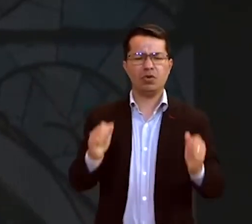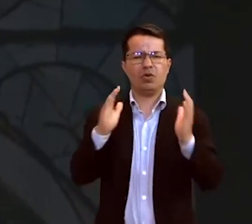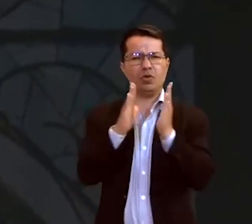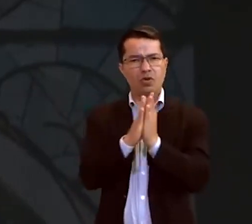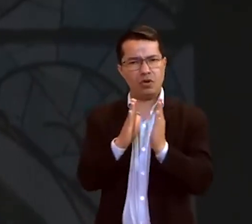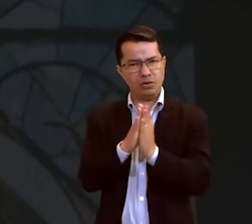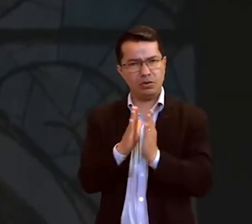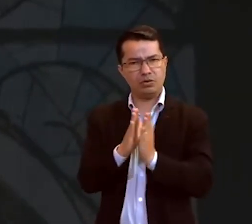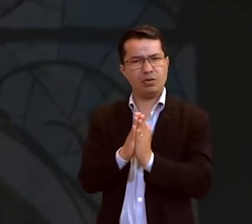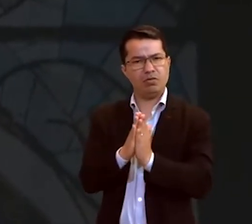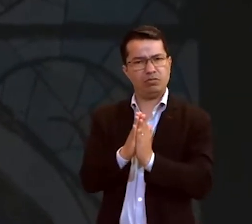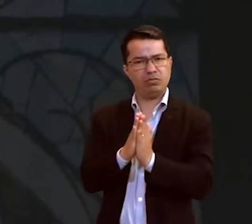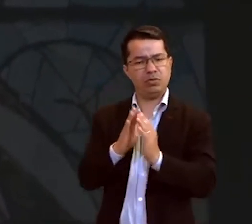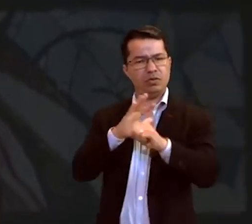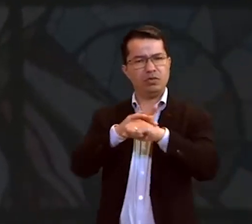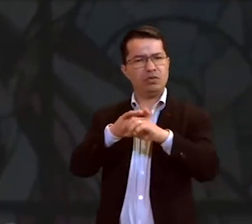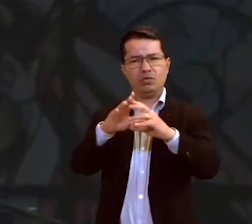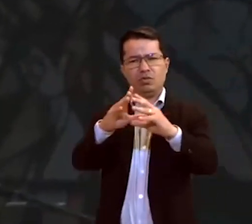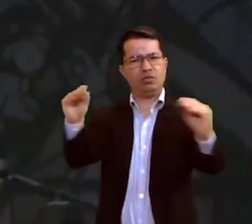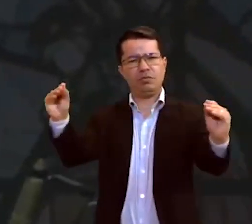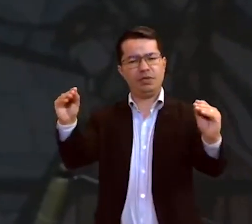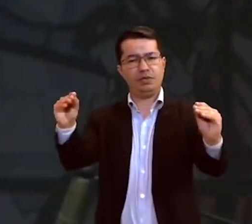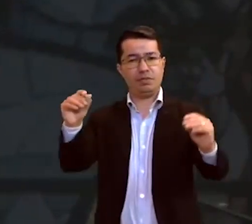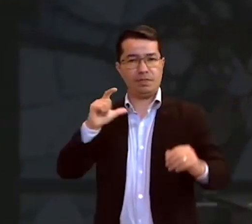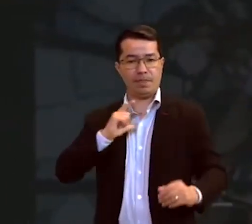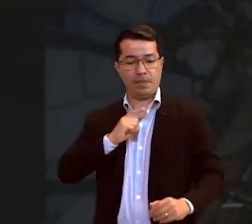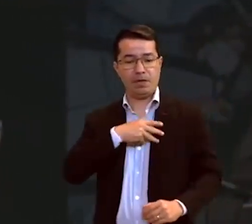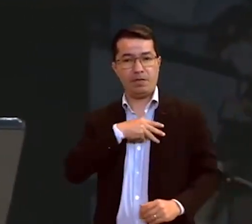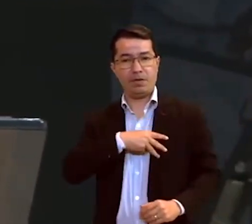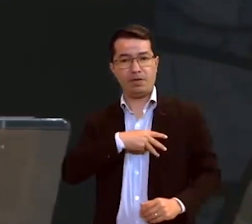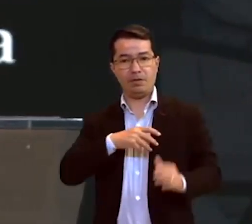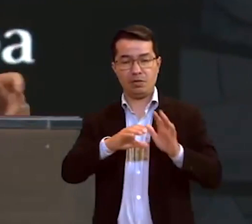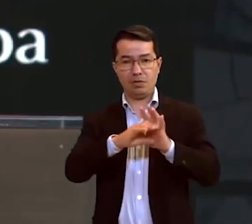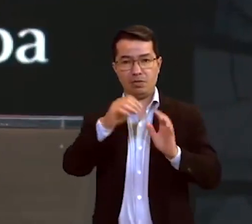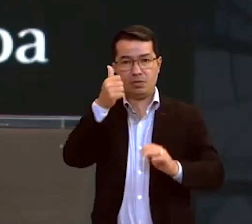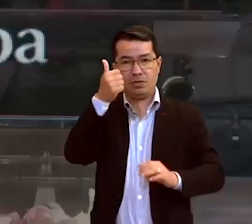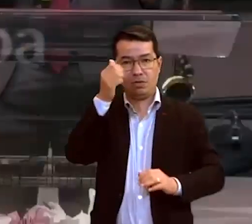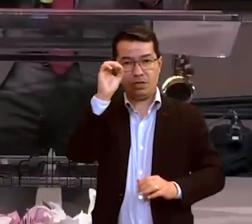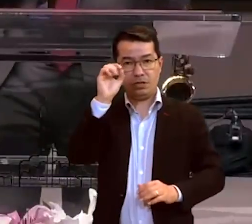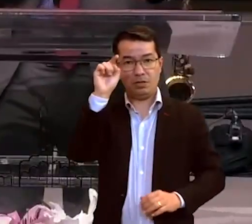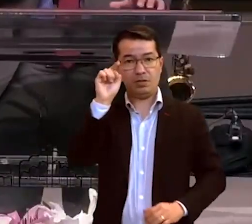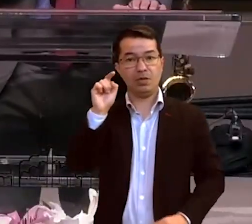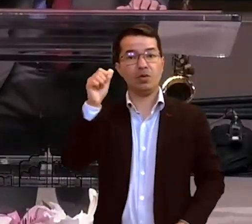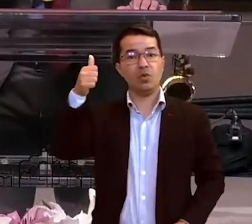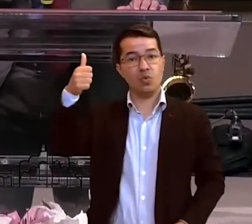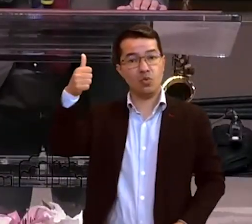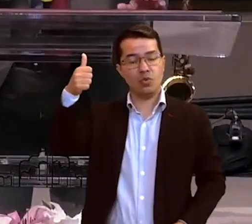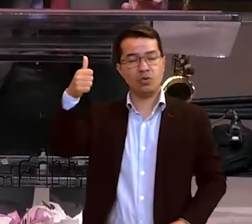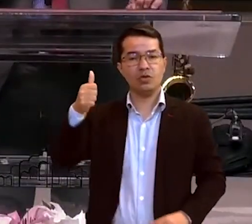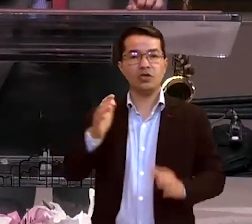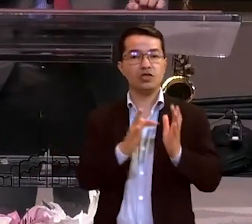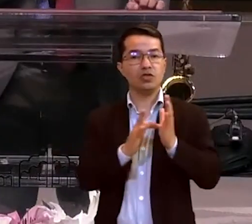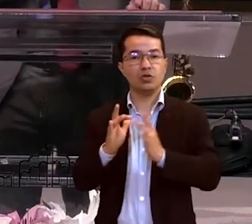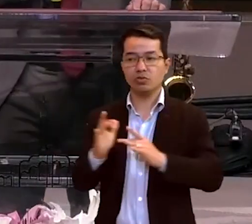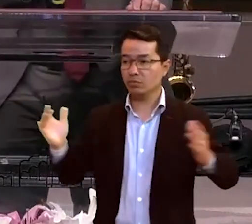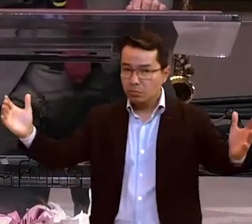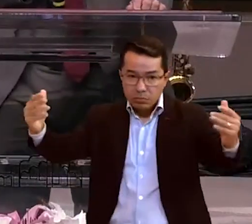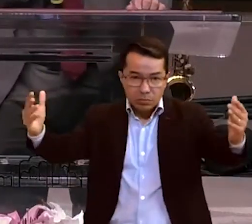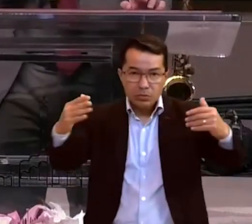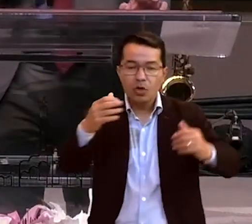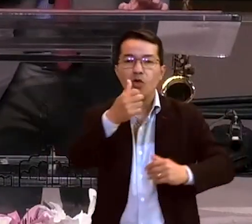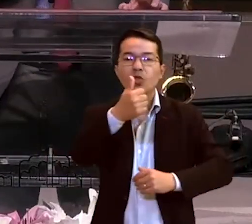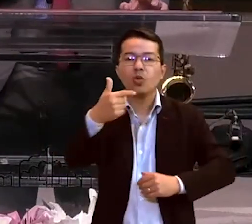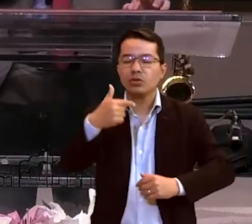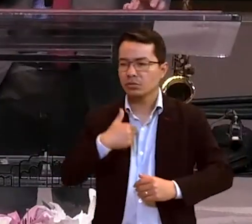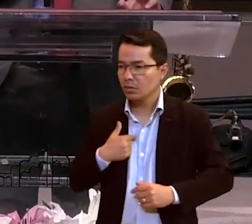das enfermidades. Olha só o que diz lá em Mateus 10, 1. Jesus reuniu os seus 12 discípulos e lhes deu